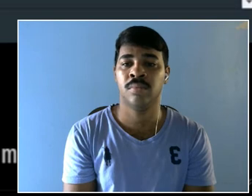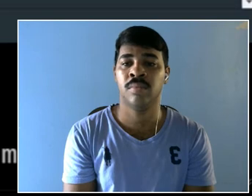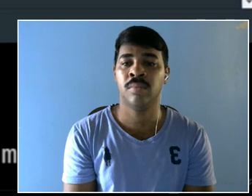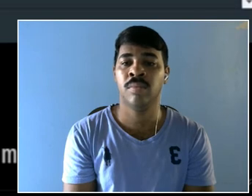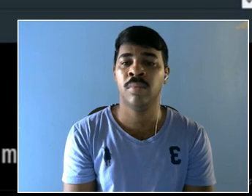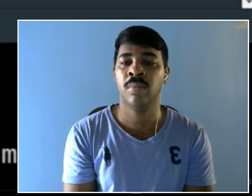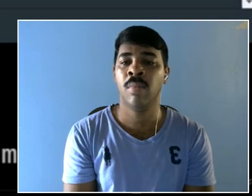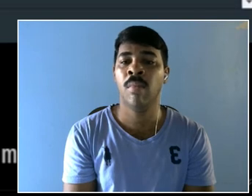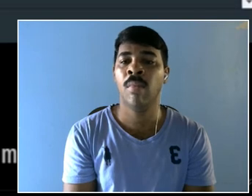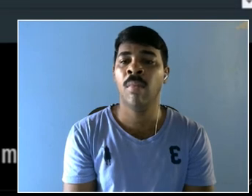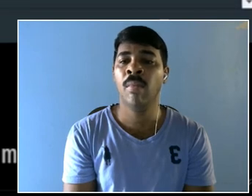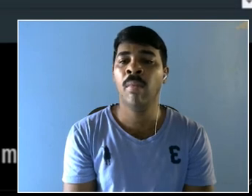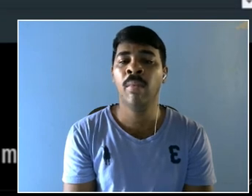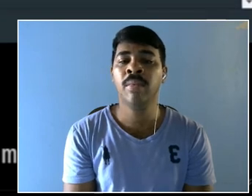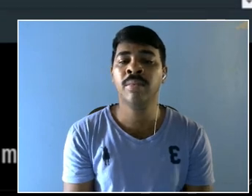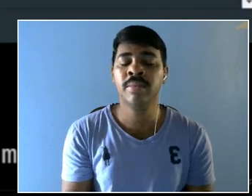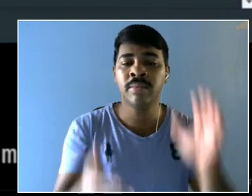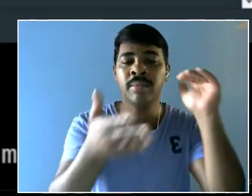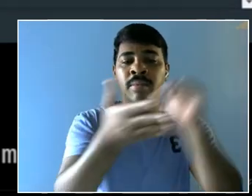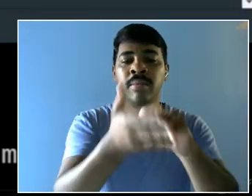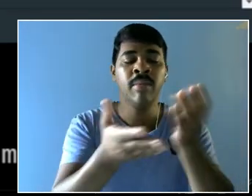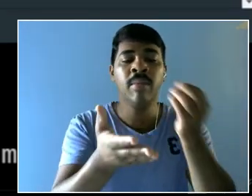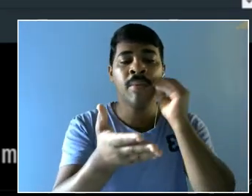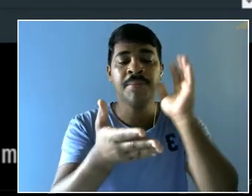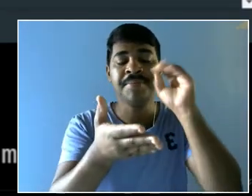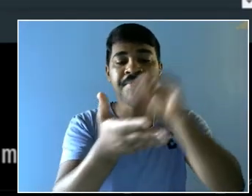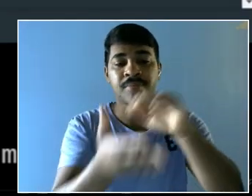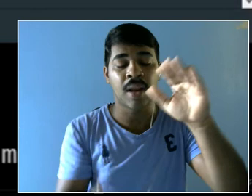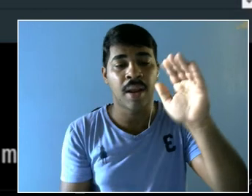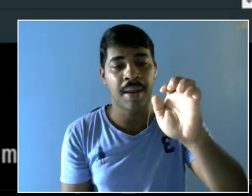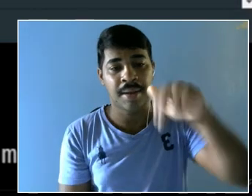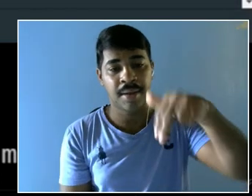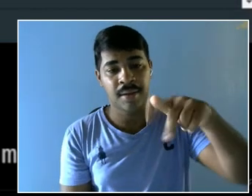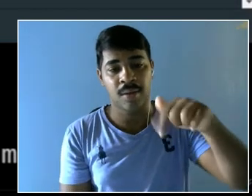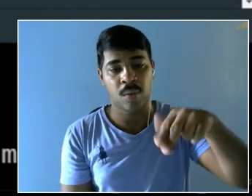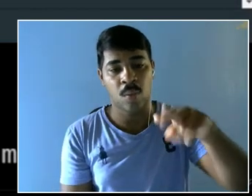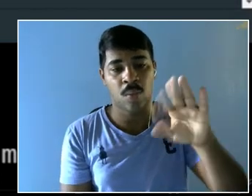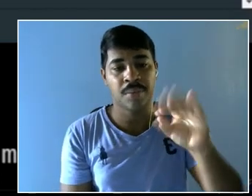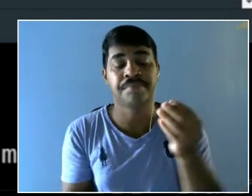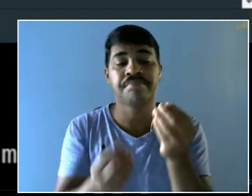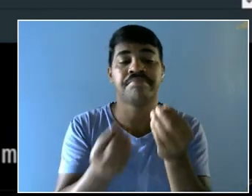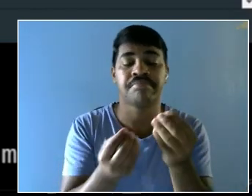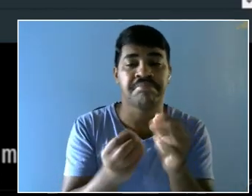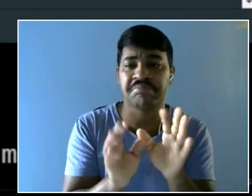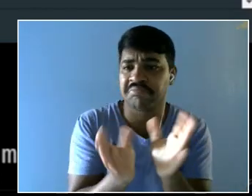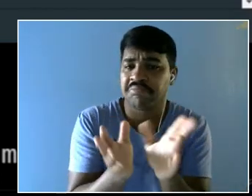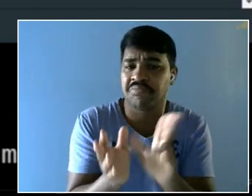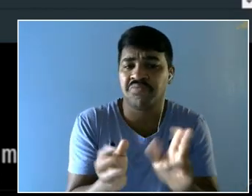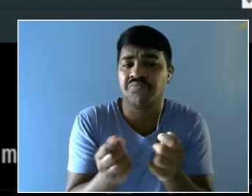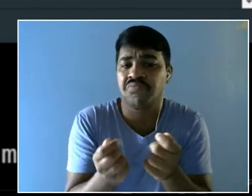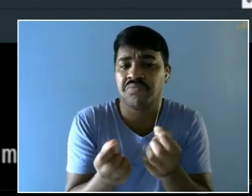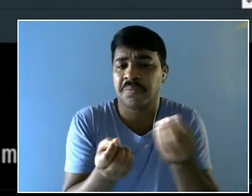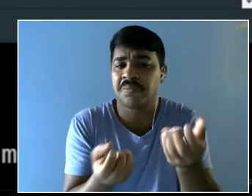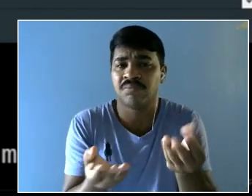que isso serve? Para nada. A gente está aprendendo ainda o que é que usa o enquanto, né? Então, assim, a gente conseguiu fazer ele executar uma